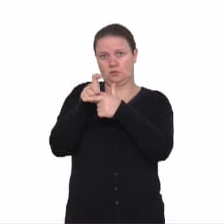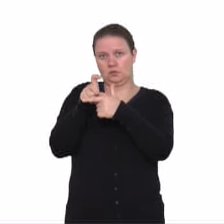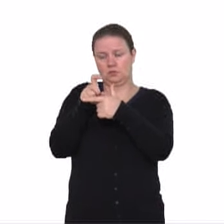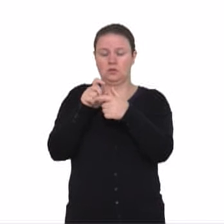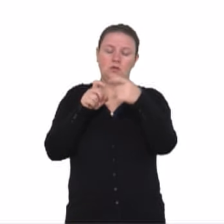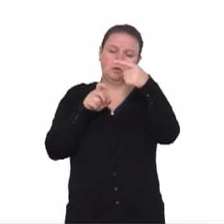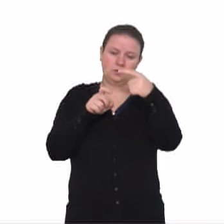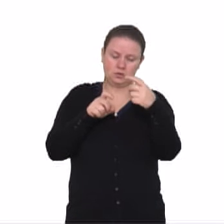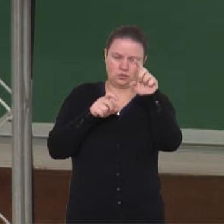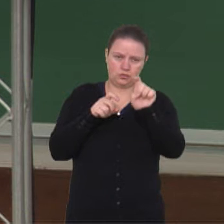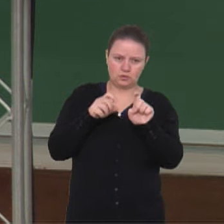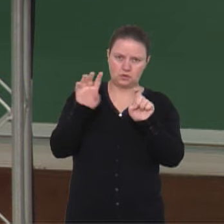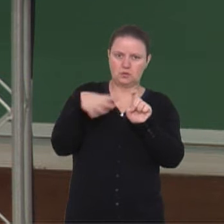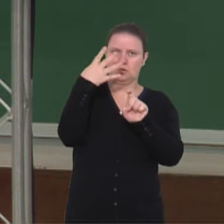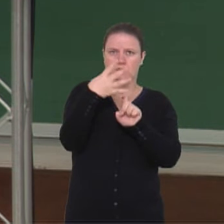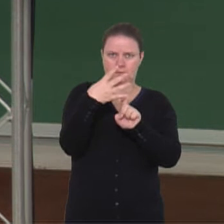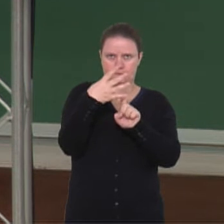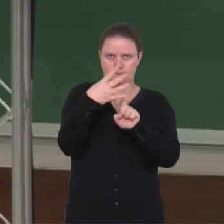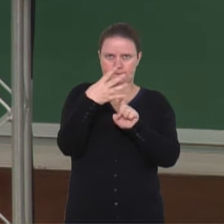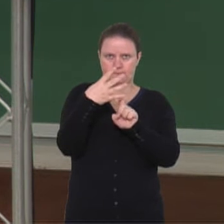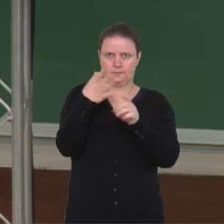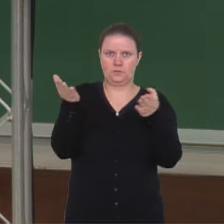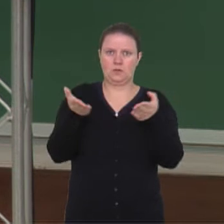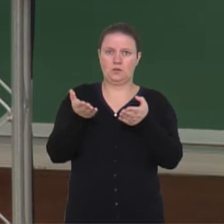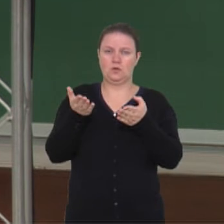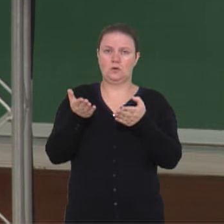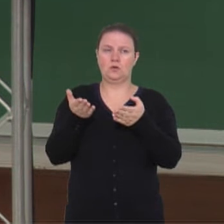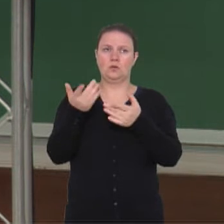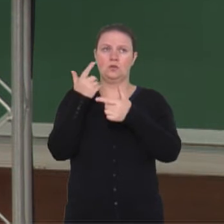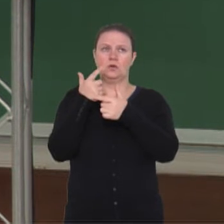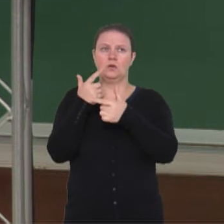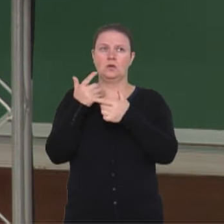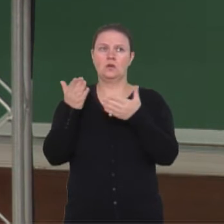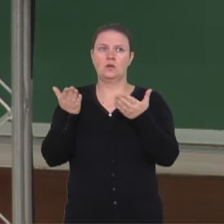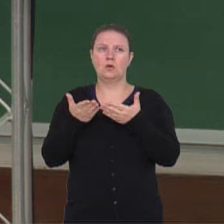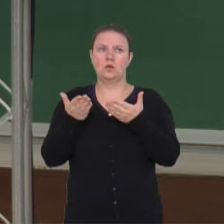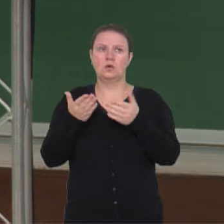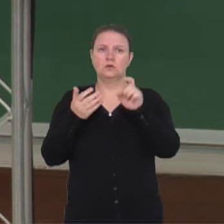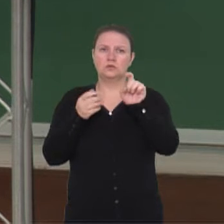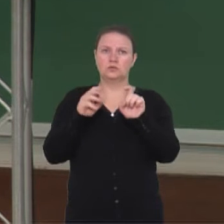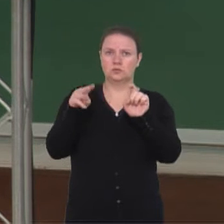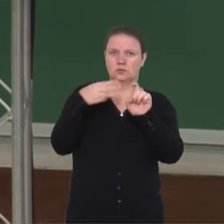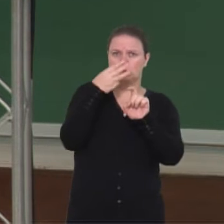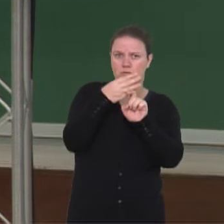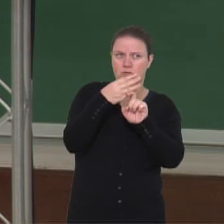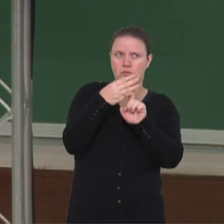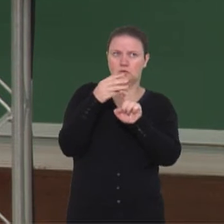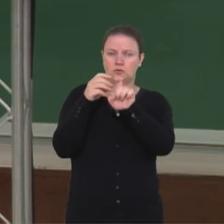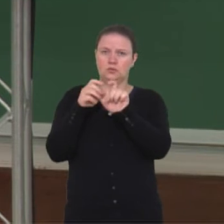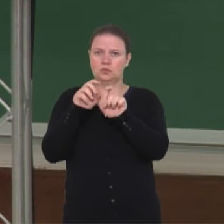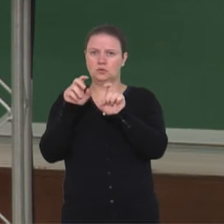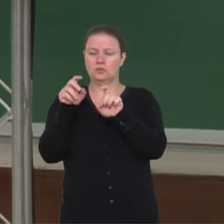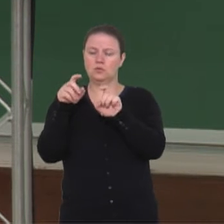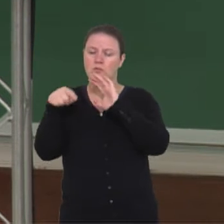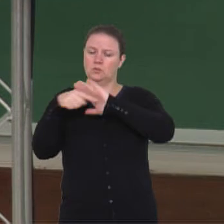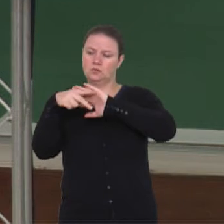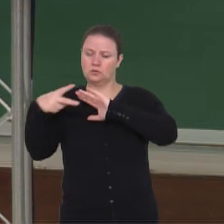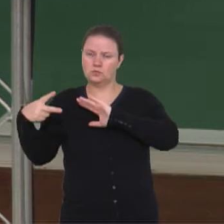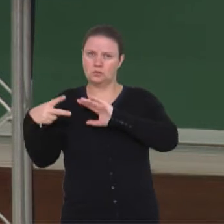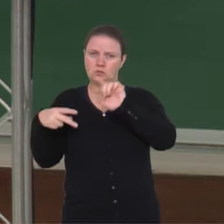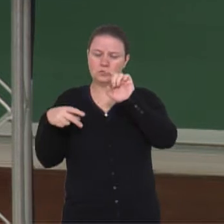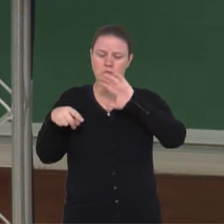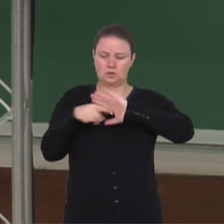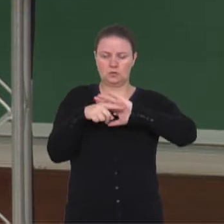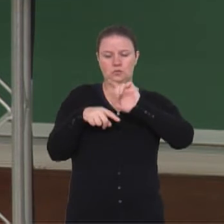quadrado. Multiplicamos pelo binômio x ao quadrado vezes x, x ao cubo. X ao quadrado vezes menos 2, menos